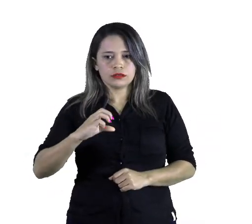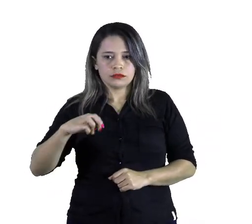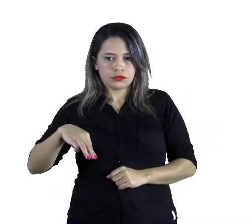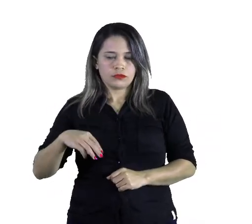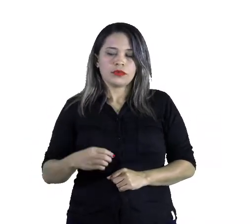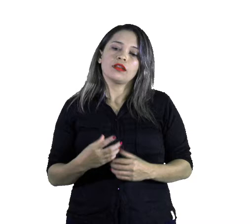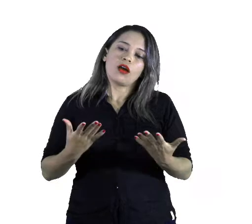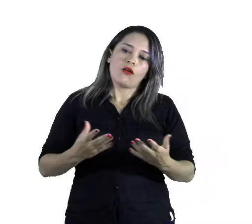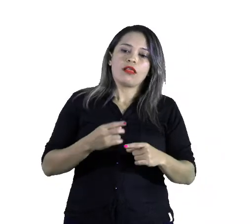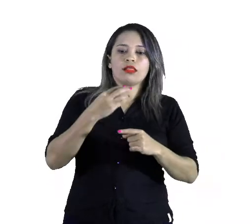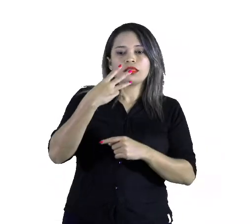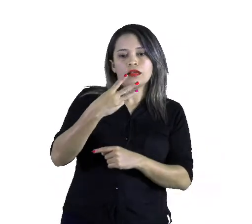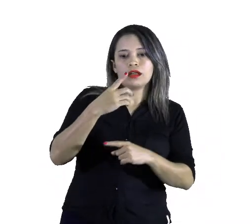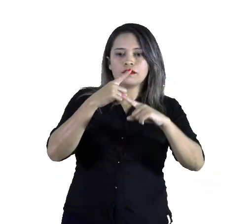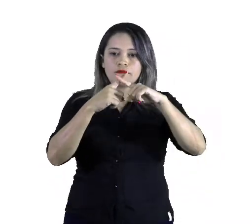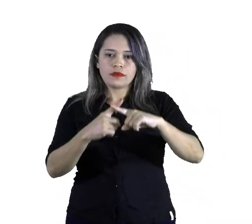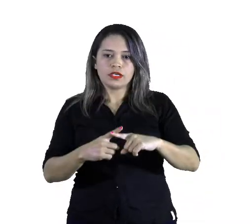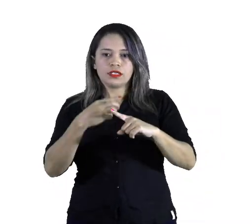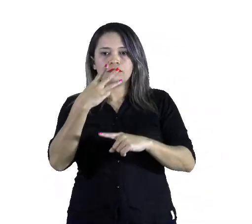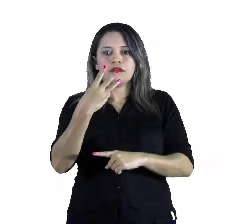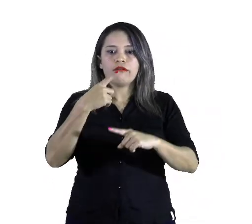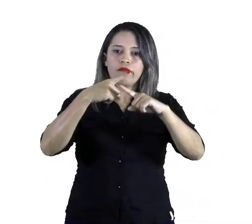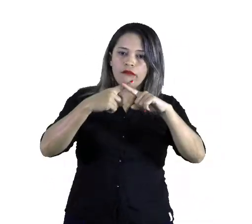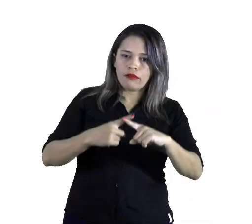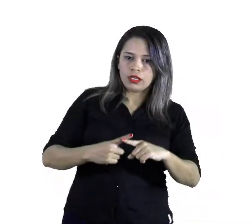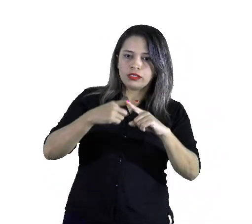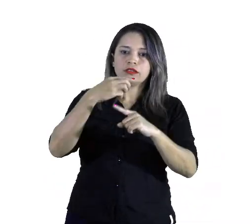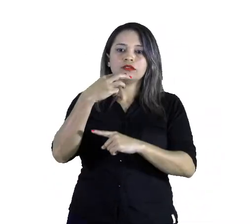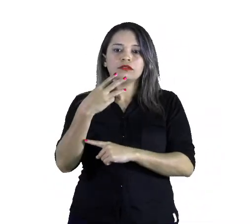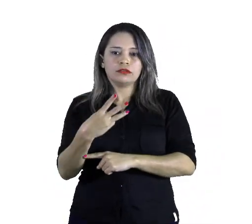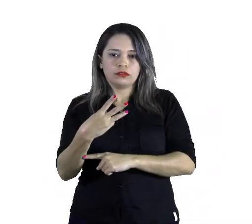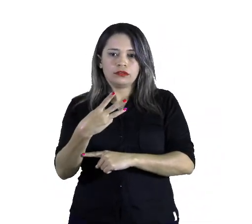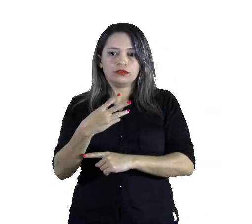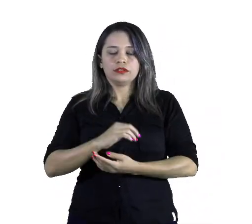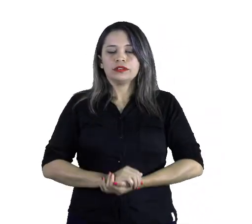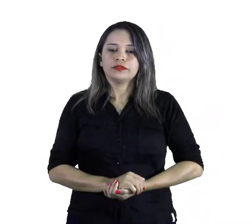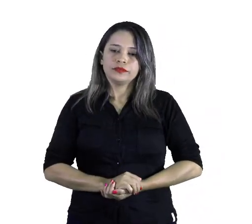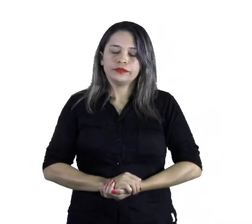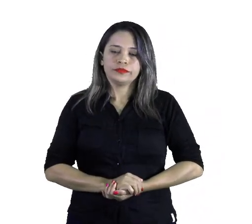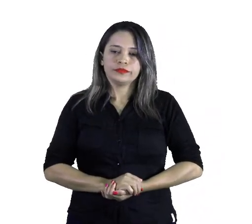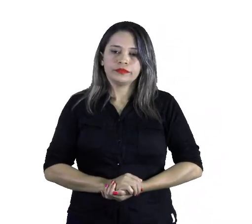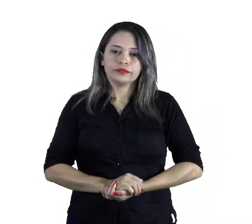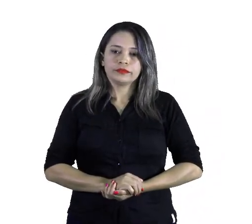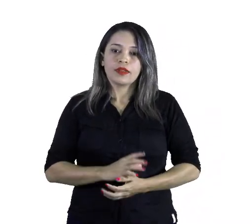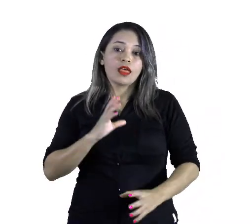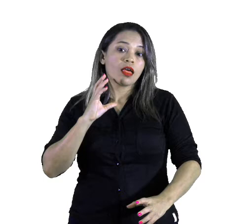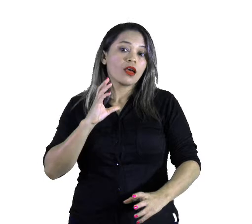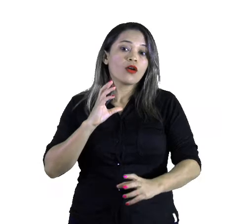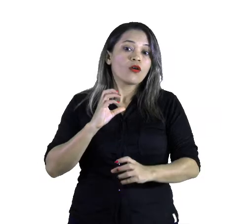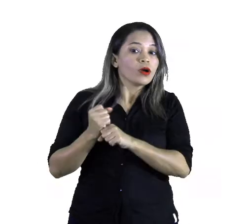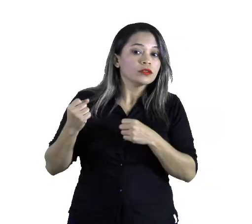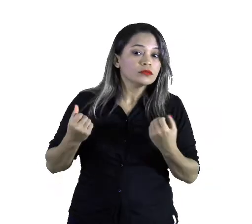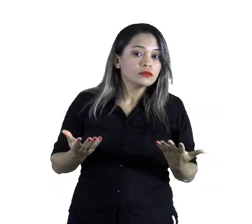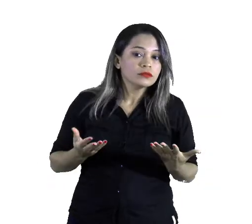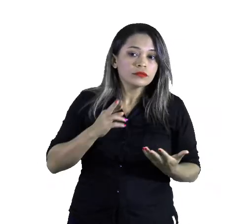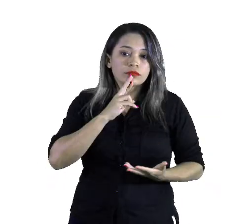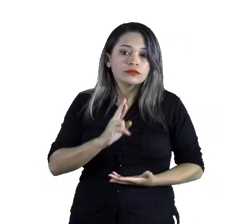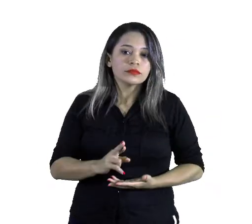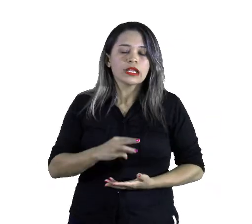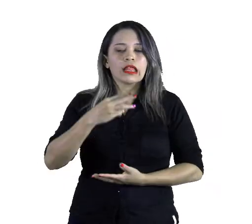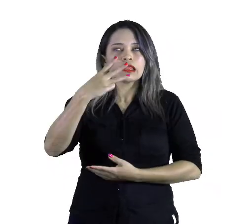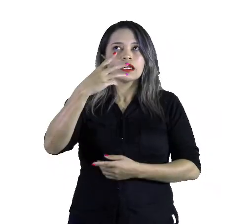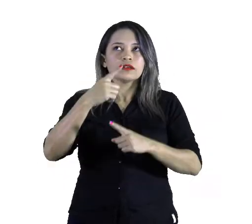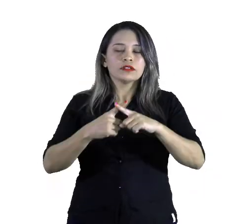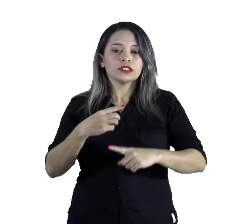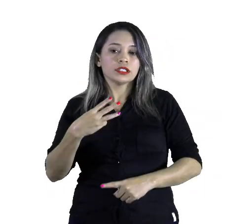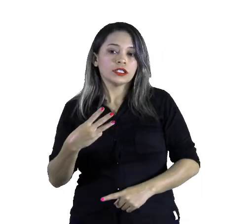é 3 vezes 3 vezes 3. Quanto que vai ficar? Olha só, 3 vezes